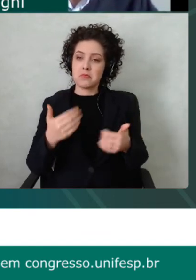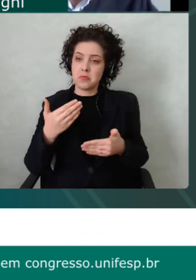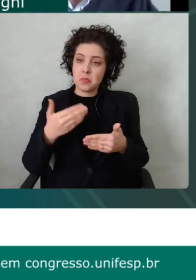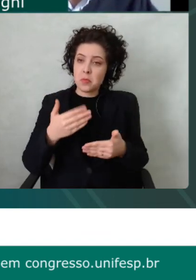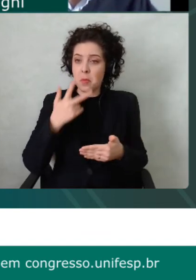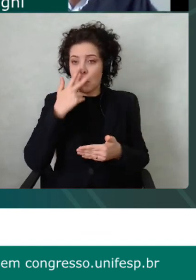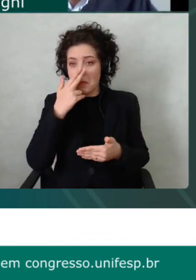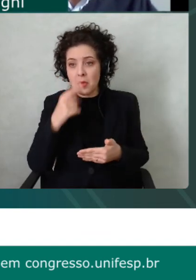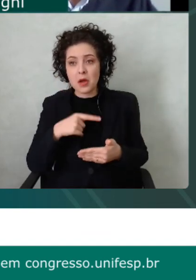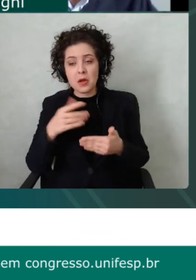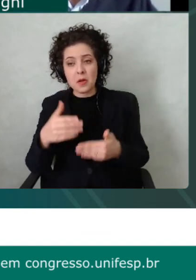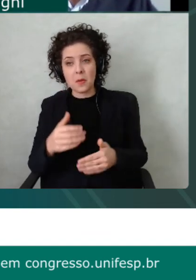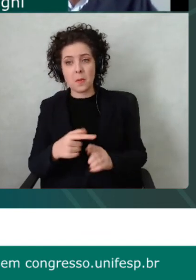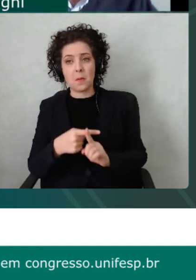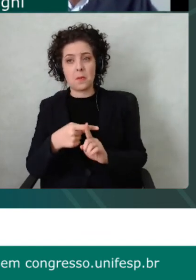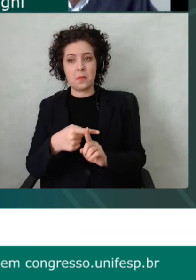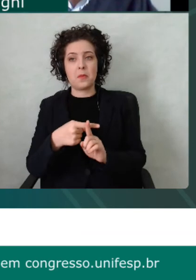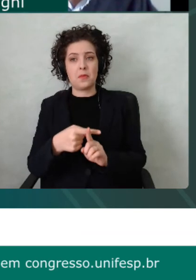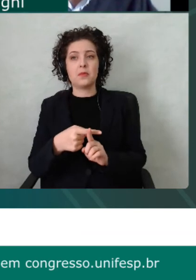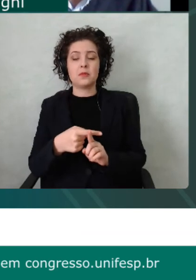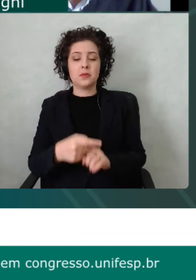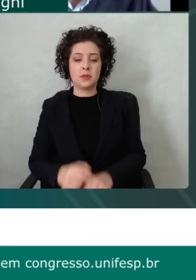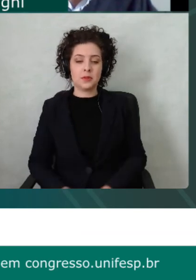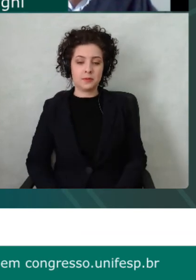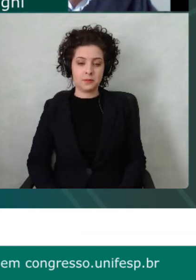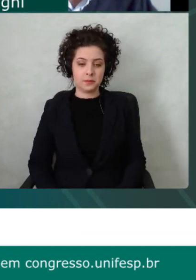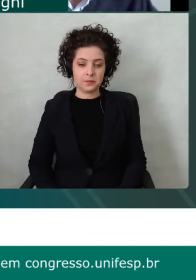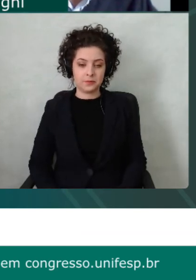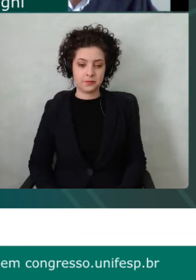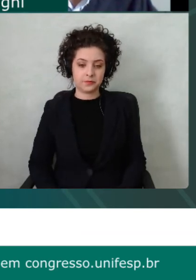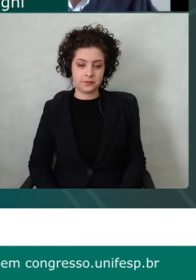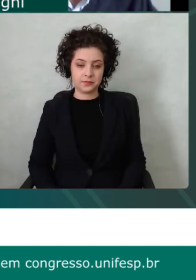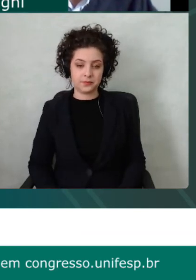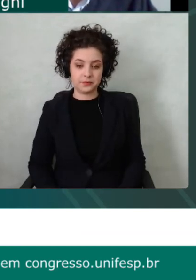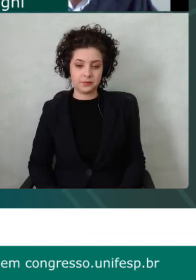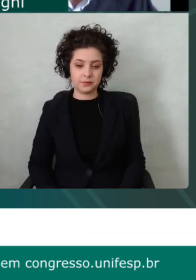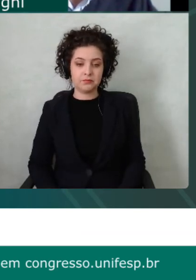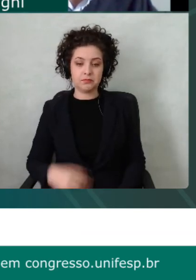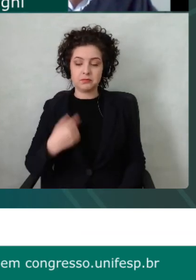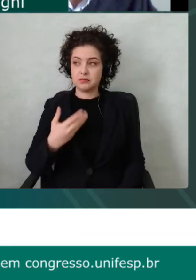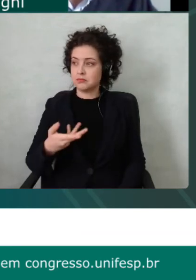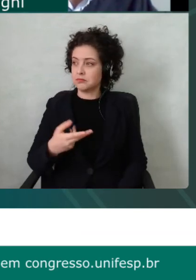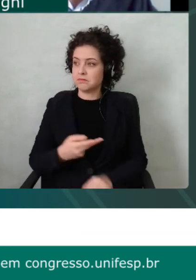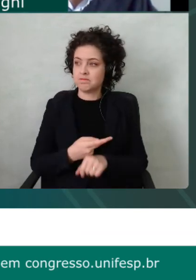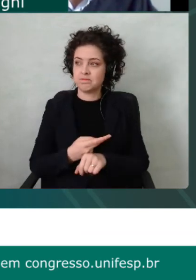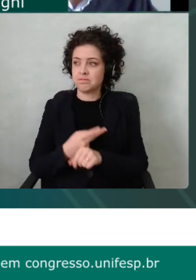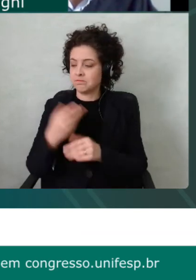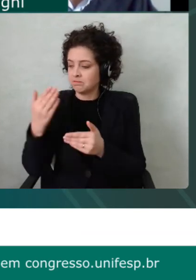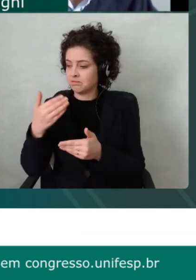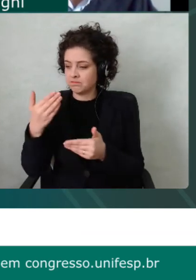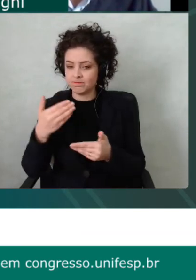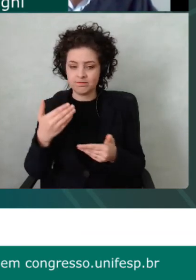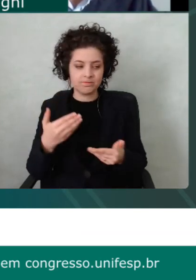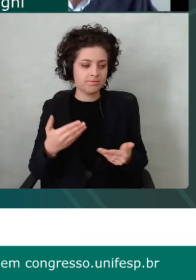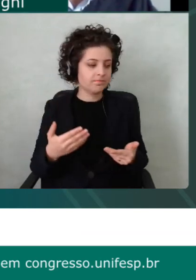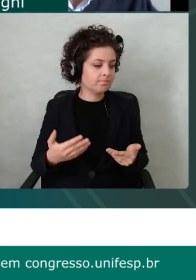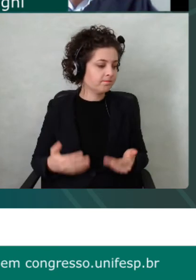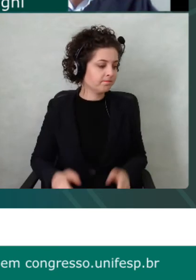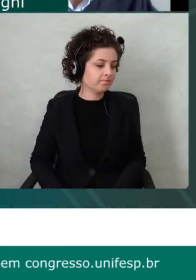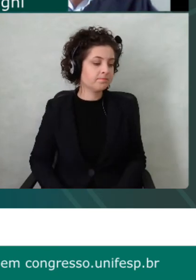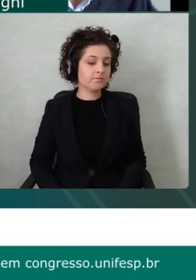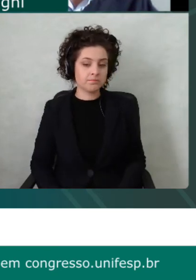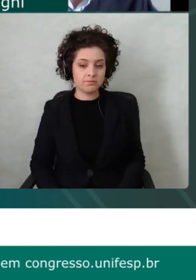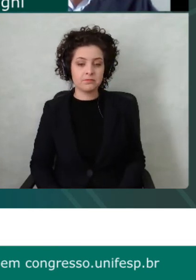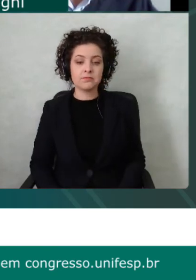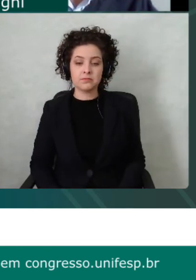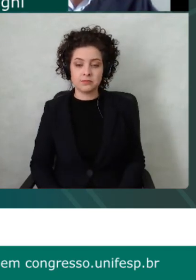algum benefício, né? E a gente está correndo atrás dessas evidências com nitazoxanida,